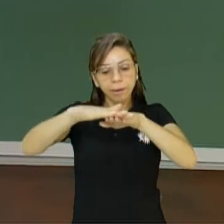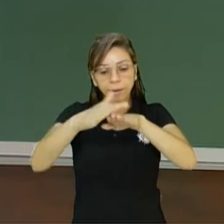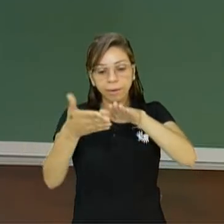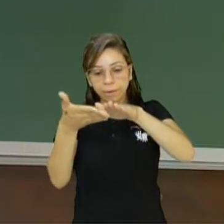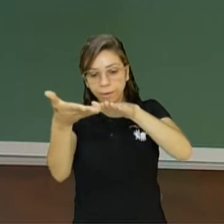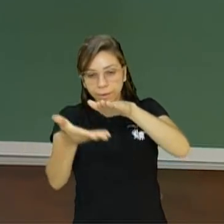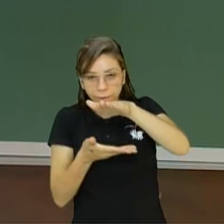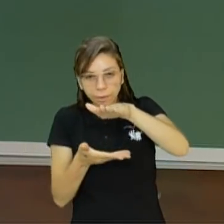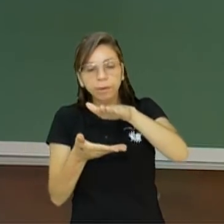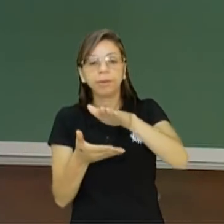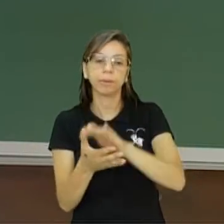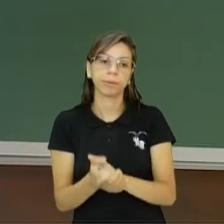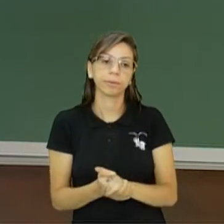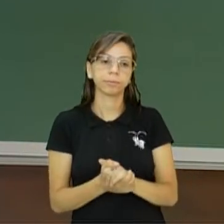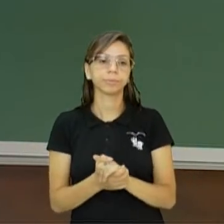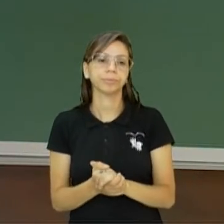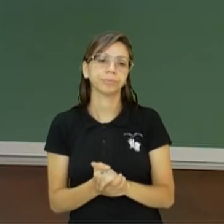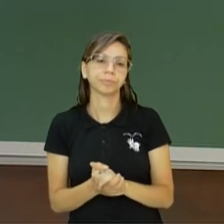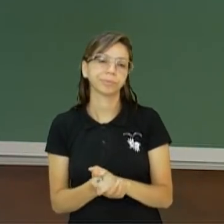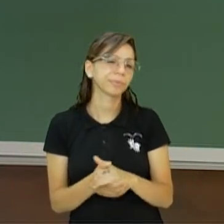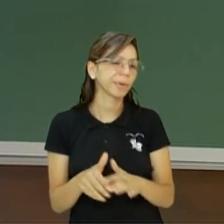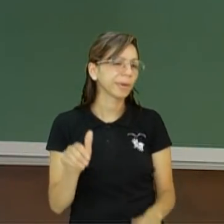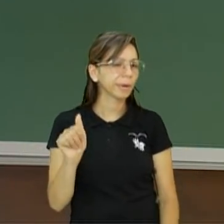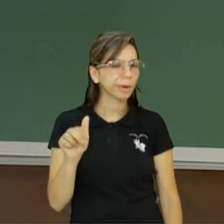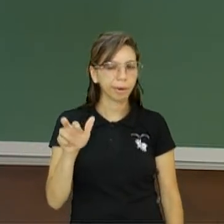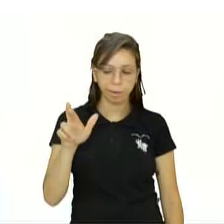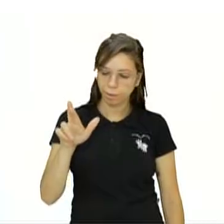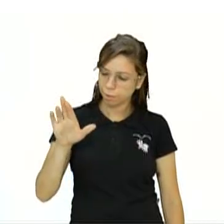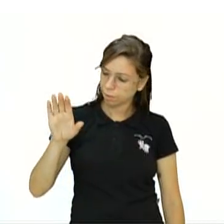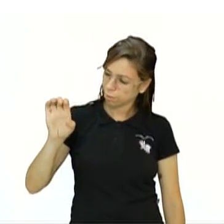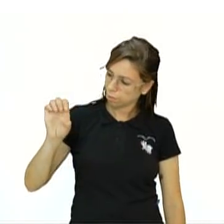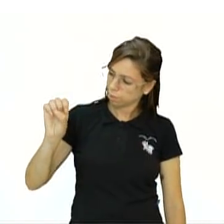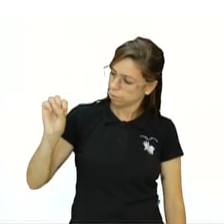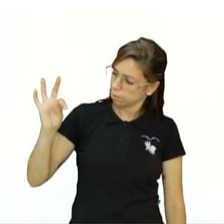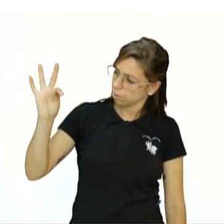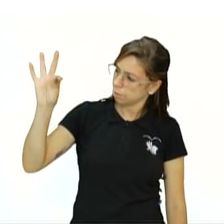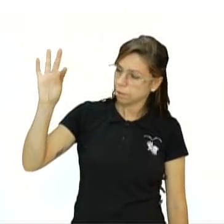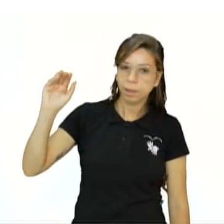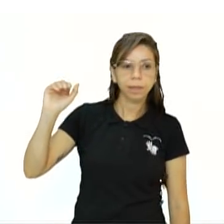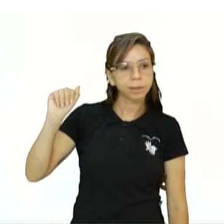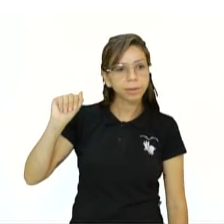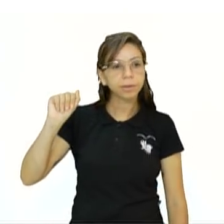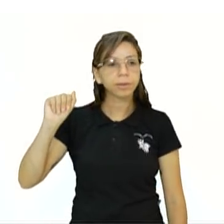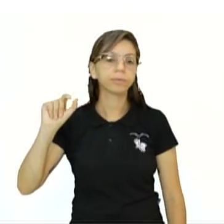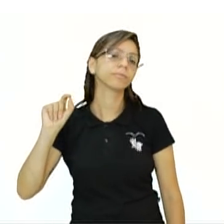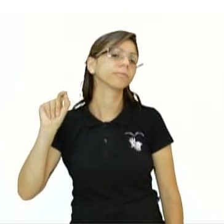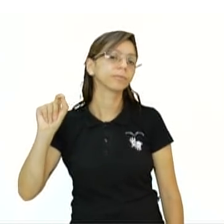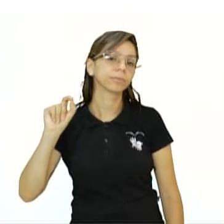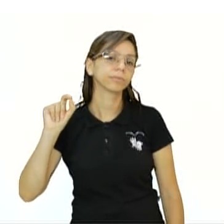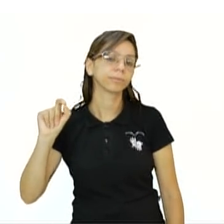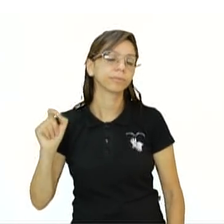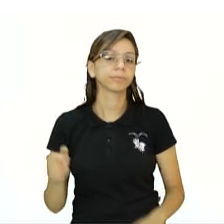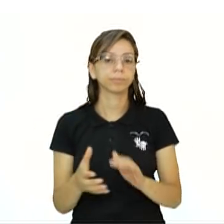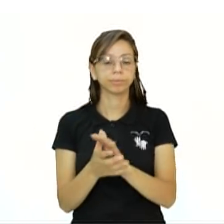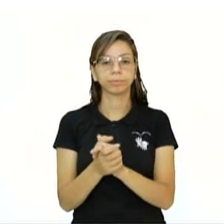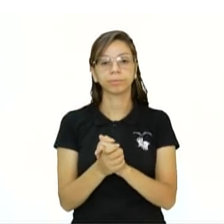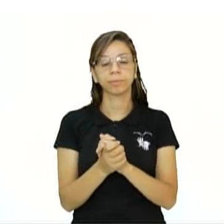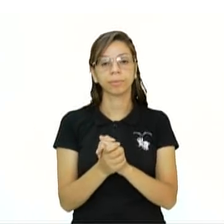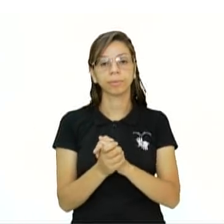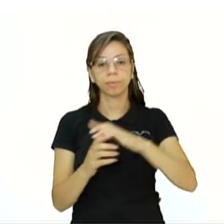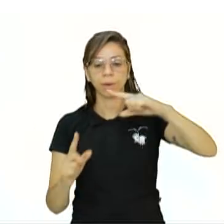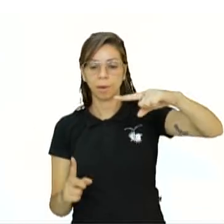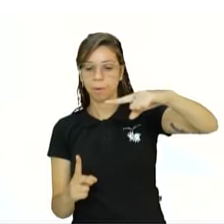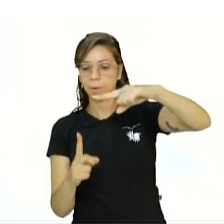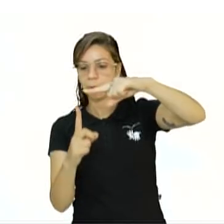bom? E as arestas, prof? As arestas são as linhas que são resultantes do encontro de